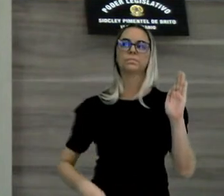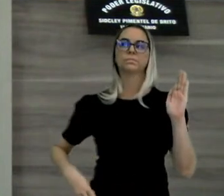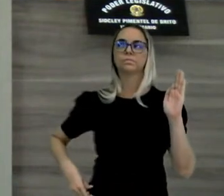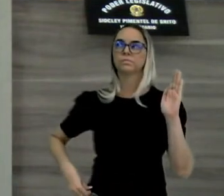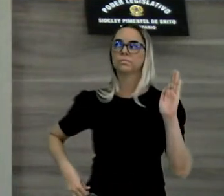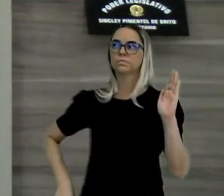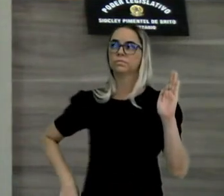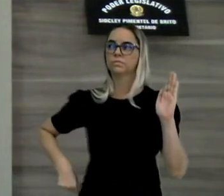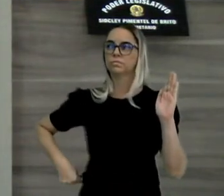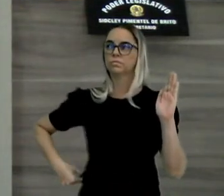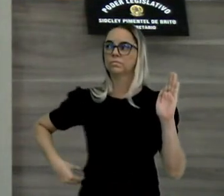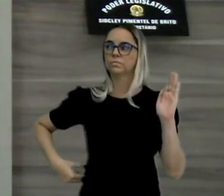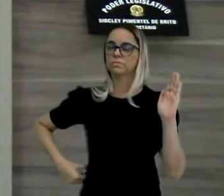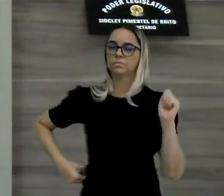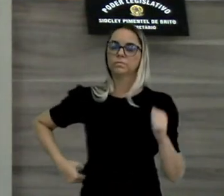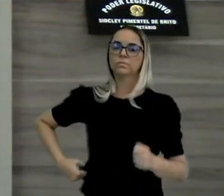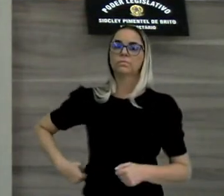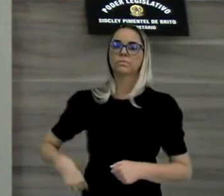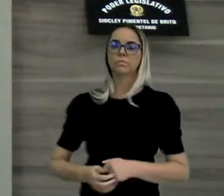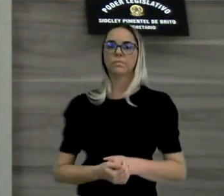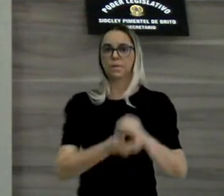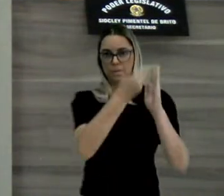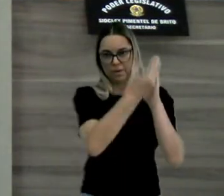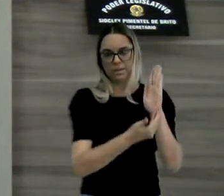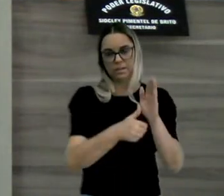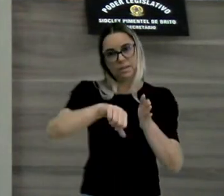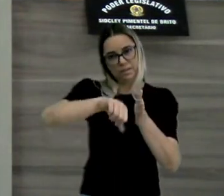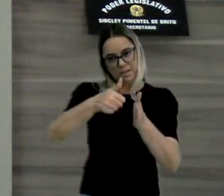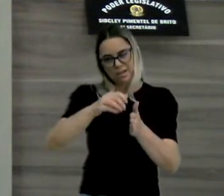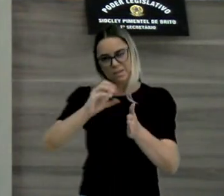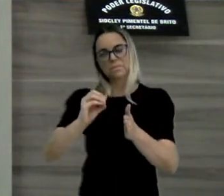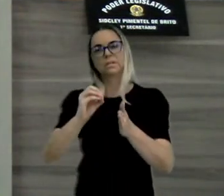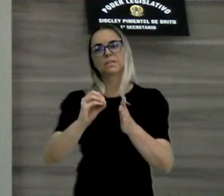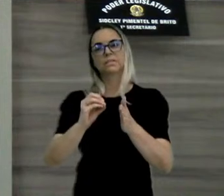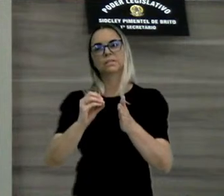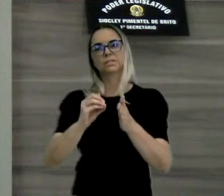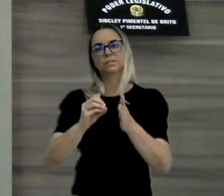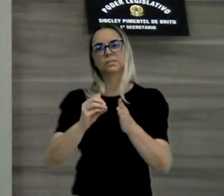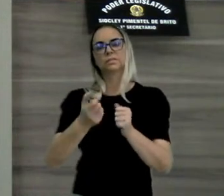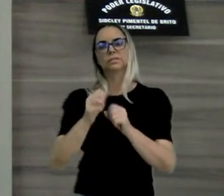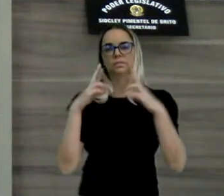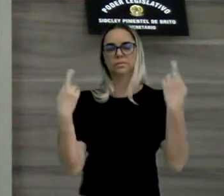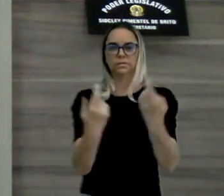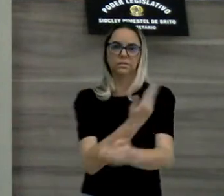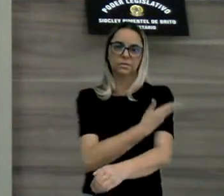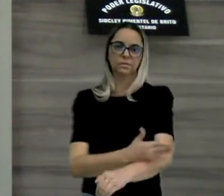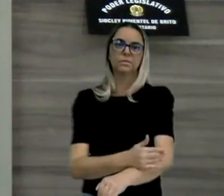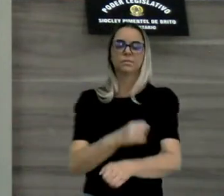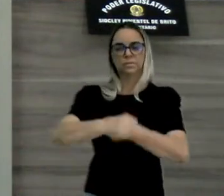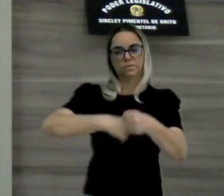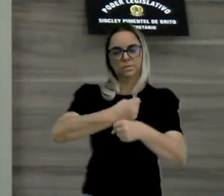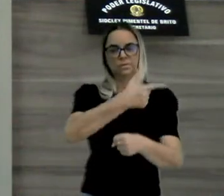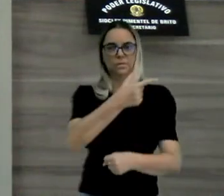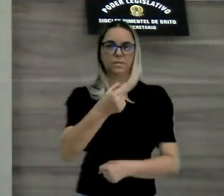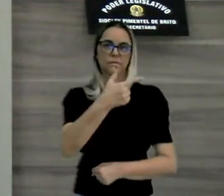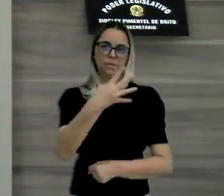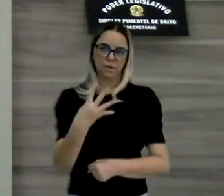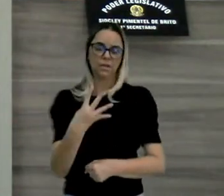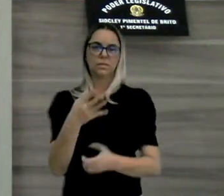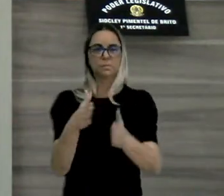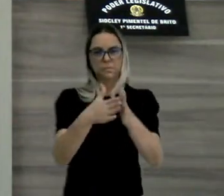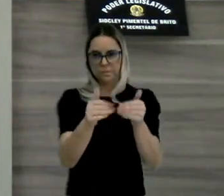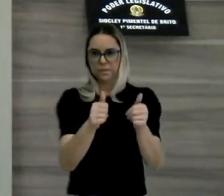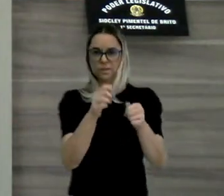pauta pauta da 10ª sessão ordinária e do primeiro período legislativo do ano de 2024 requerimento